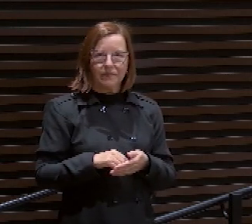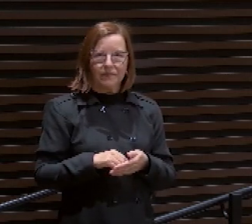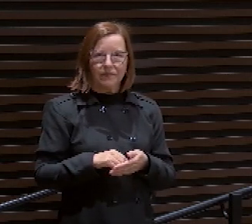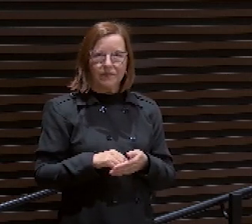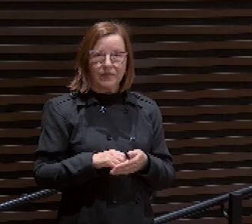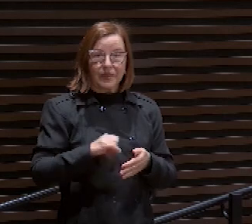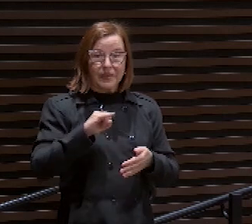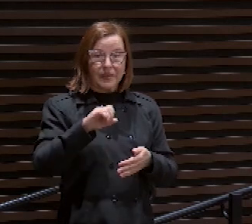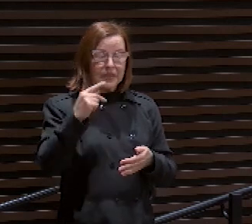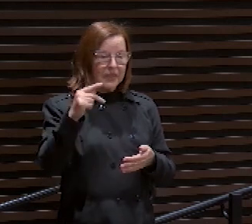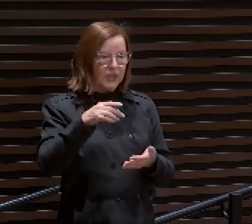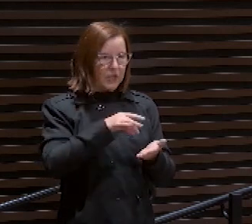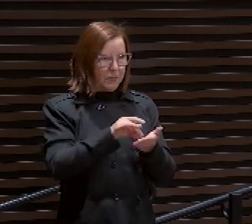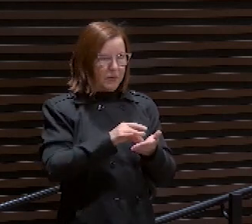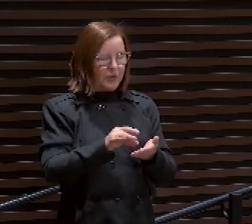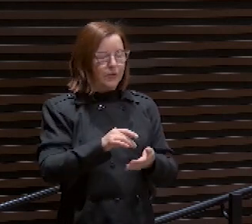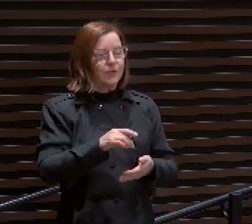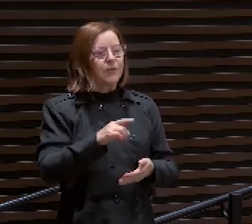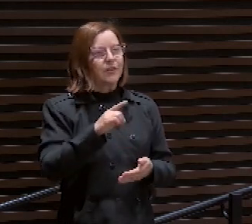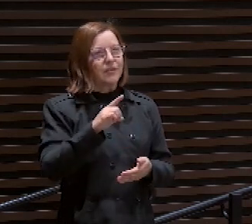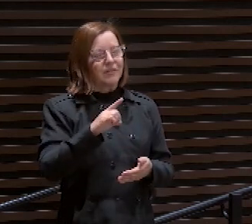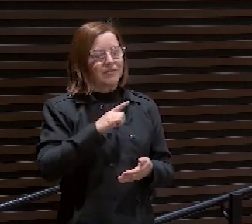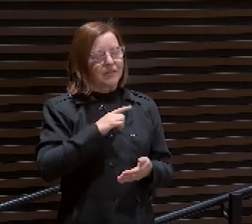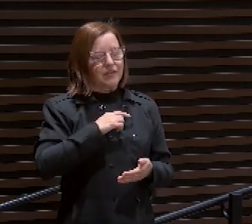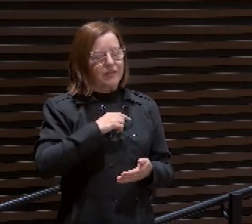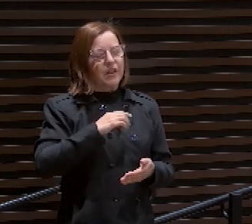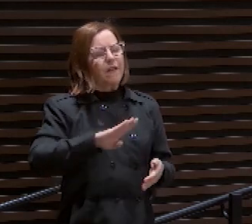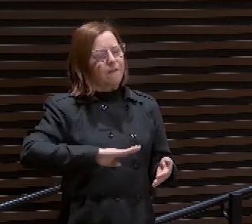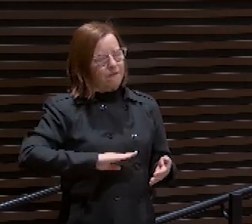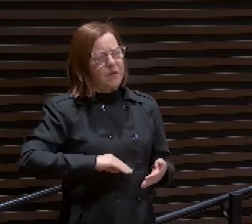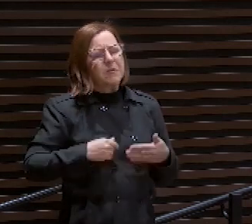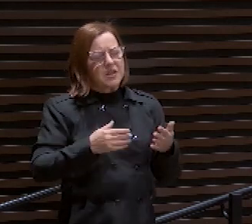se o seu inimigo tiver fome, dê-lhe